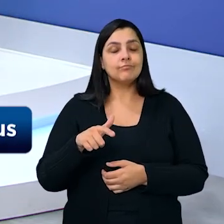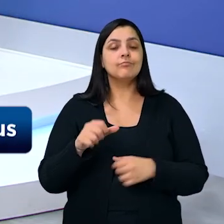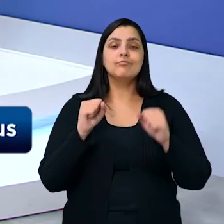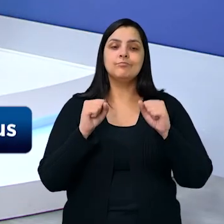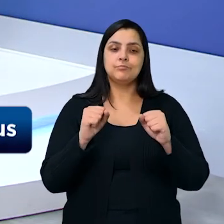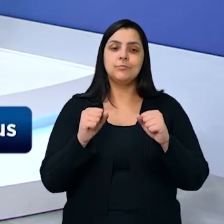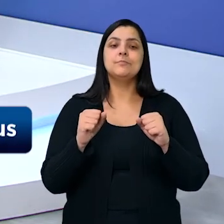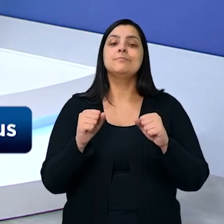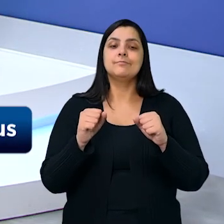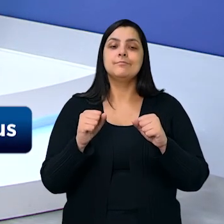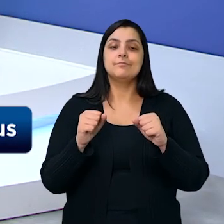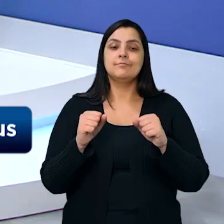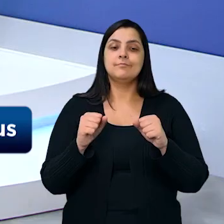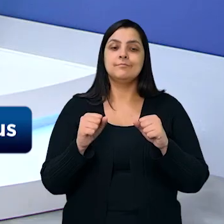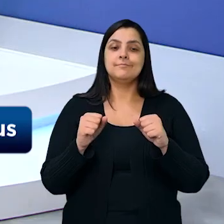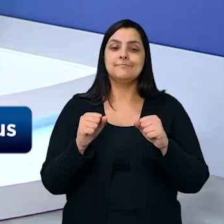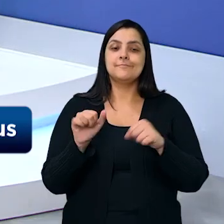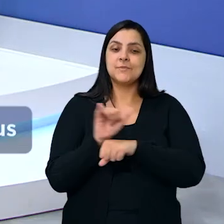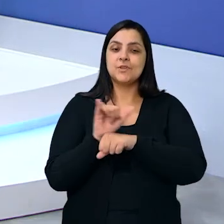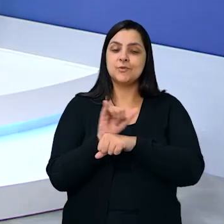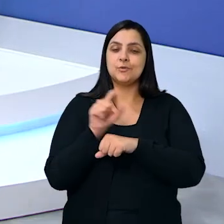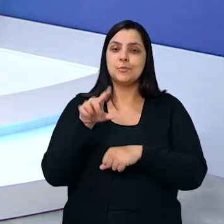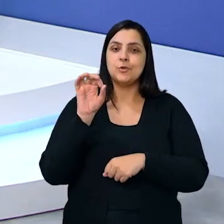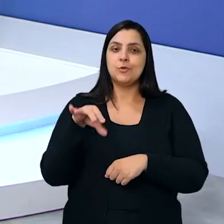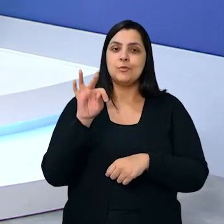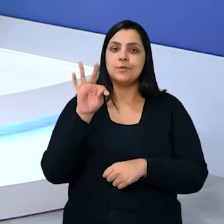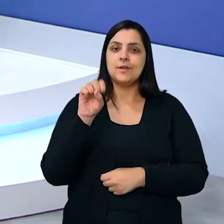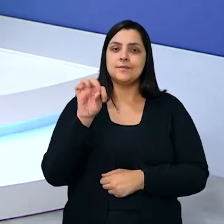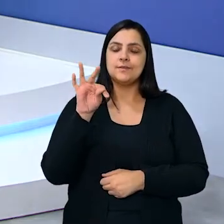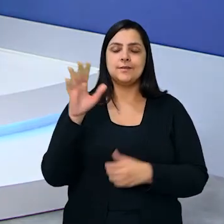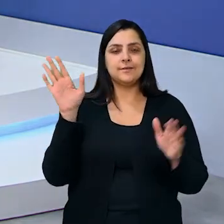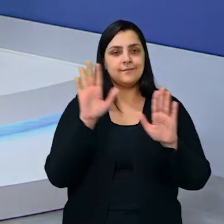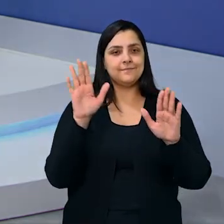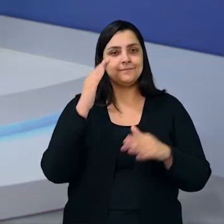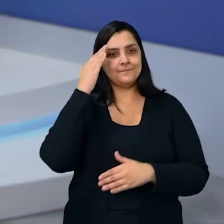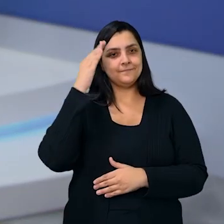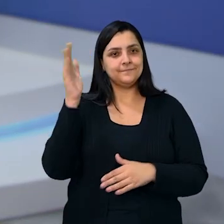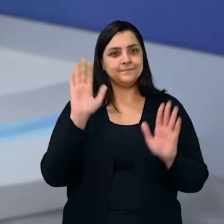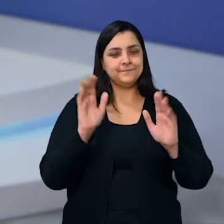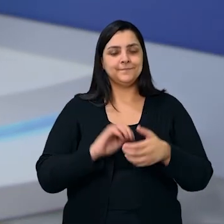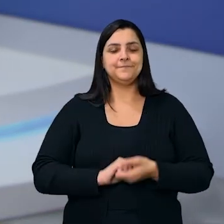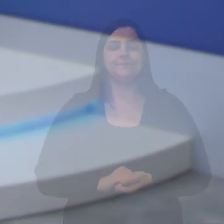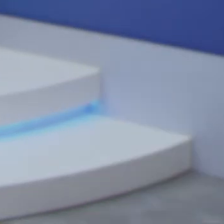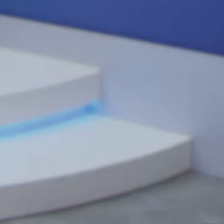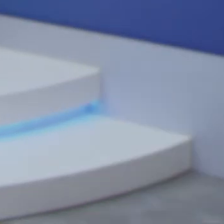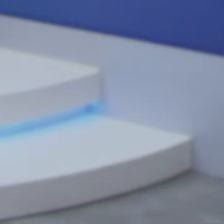edições do programa, acesse youtube.com/TST. Até a próxima. Tchau, tchau.